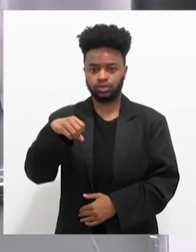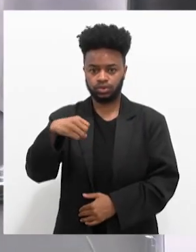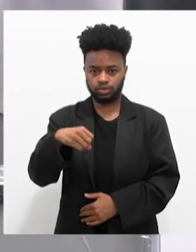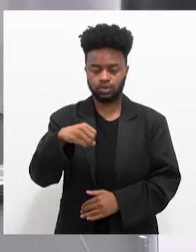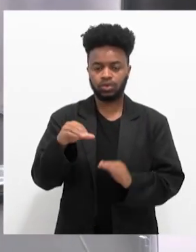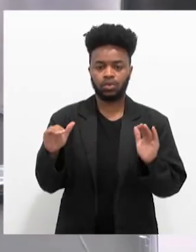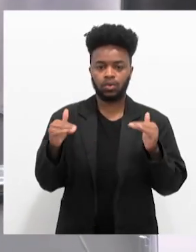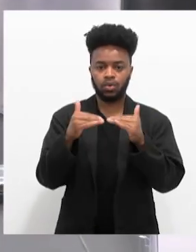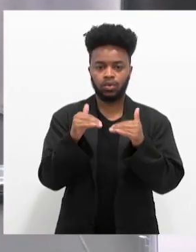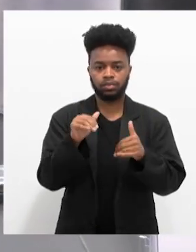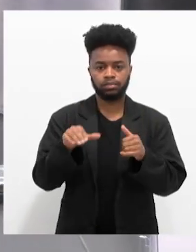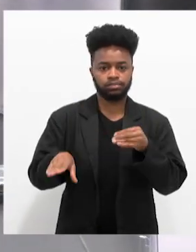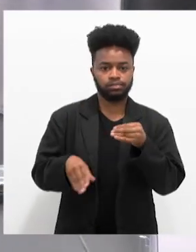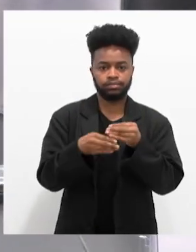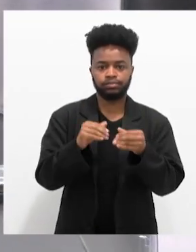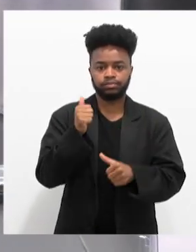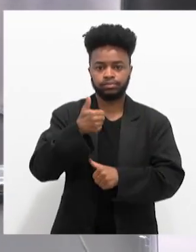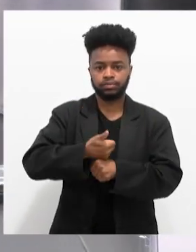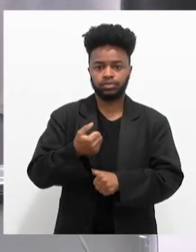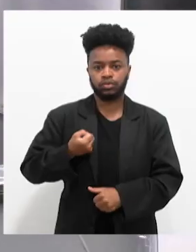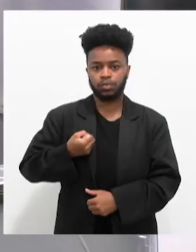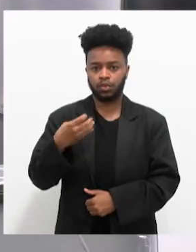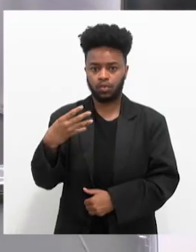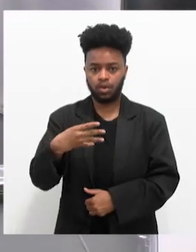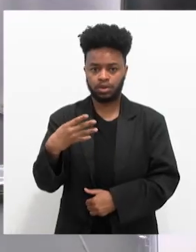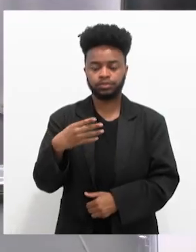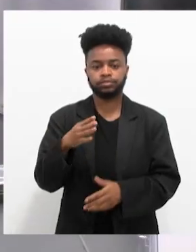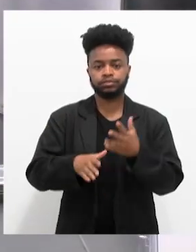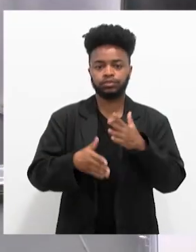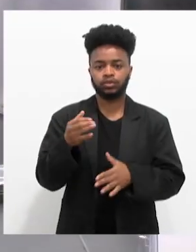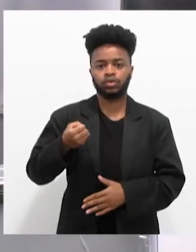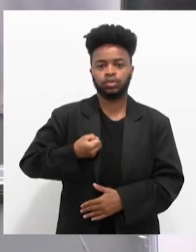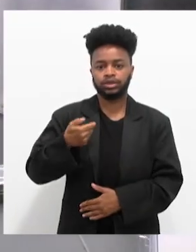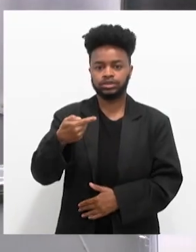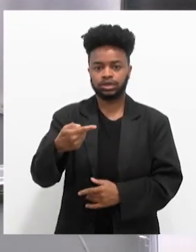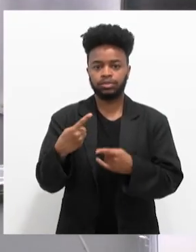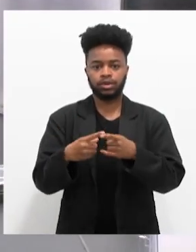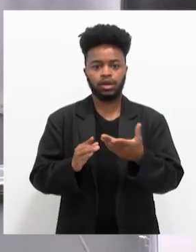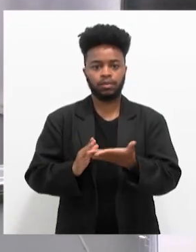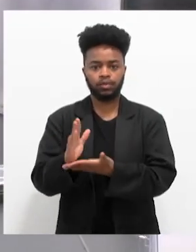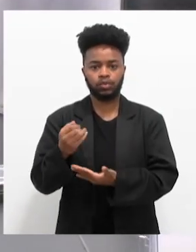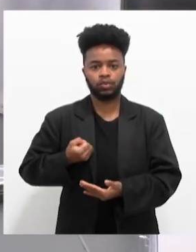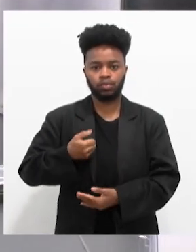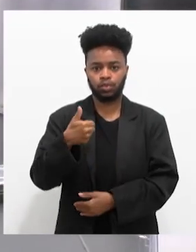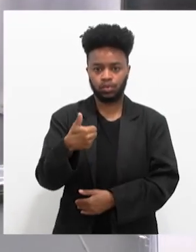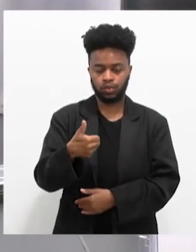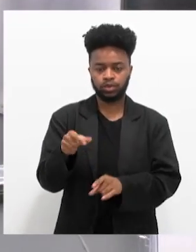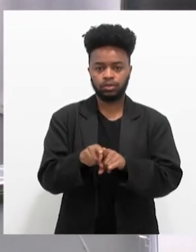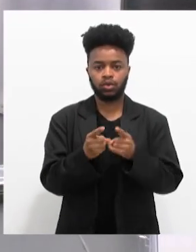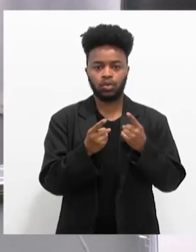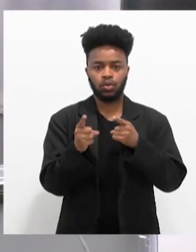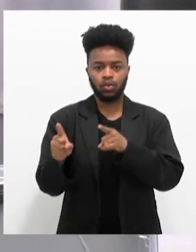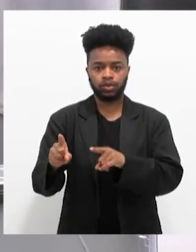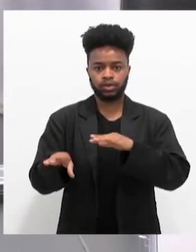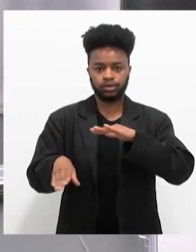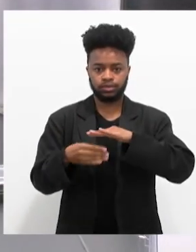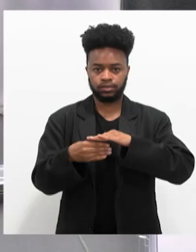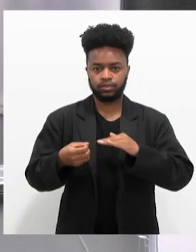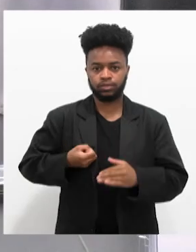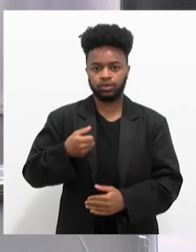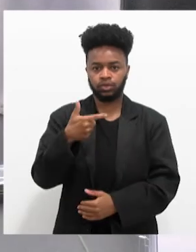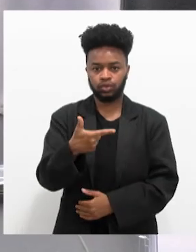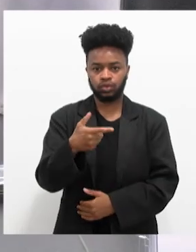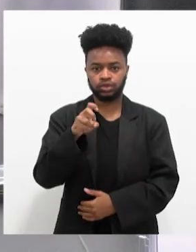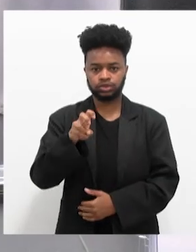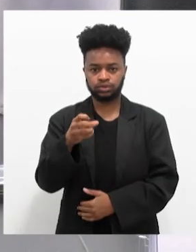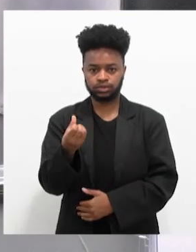favorável com subemenda à emenda número 4, prejudicada a emenda número 7 pela aprovação da emenda número 1, contrário às emendas números 2,